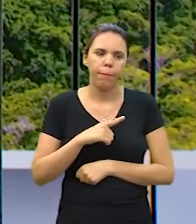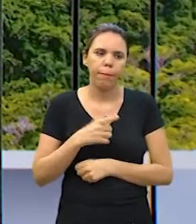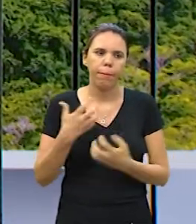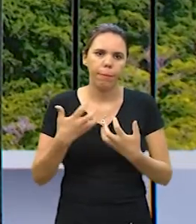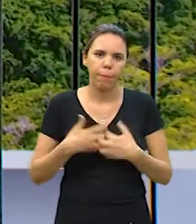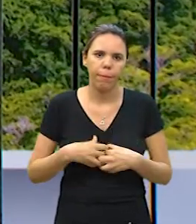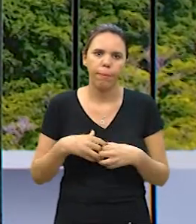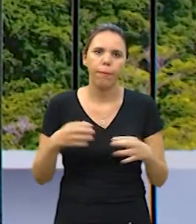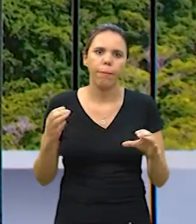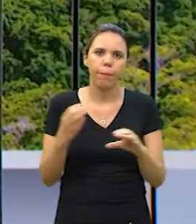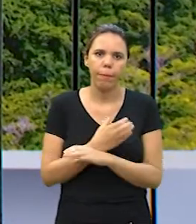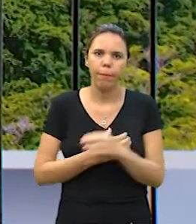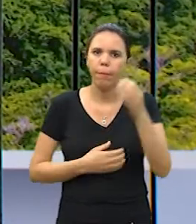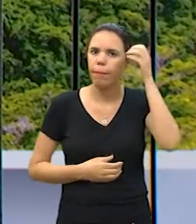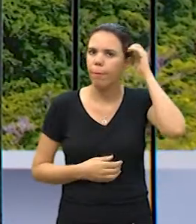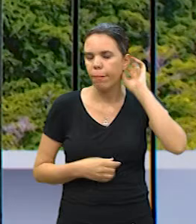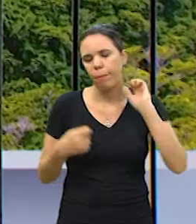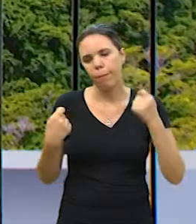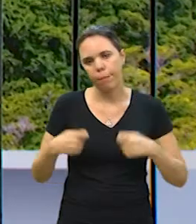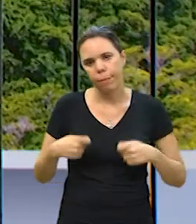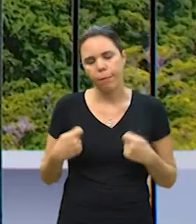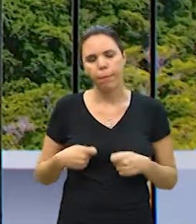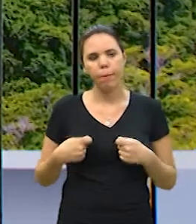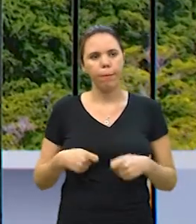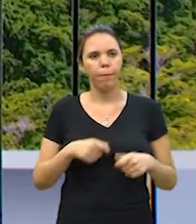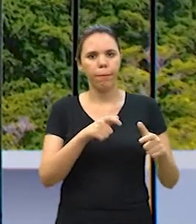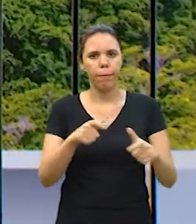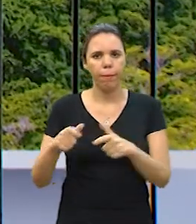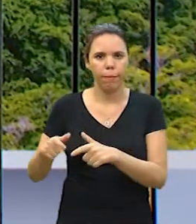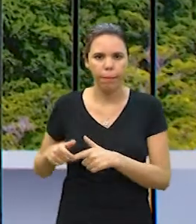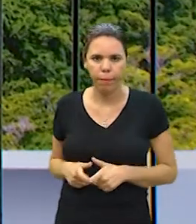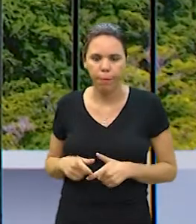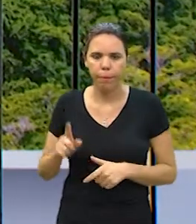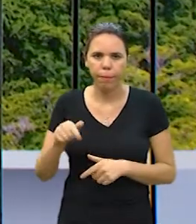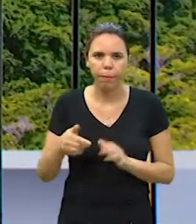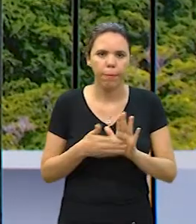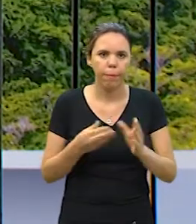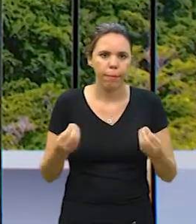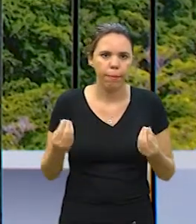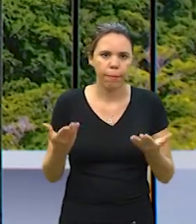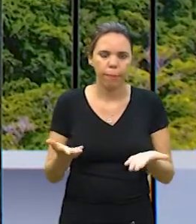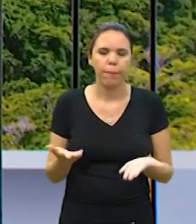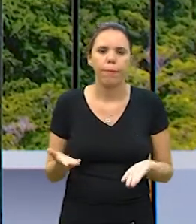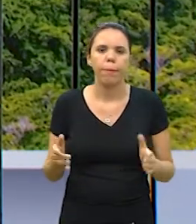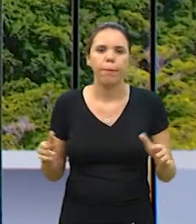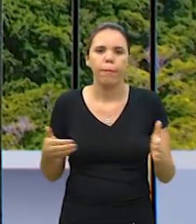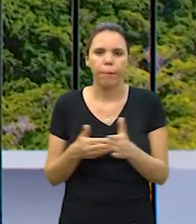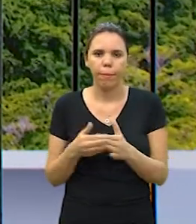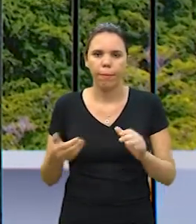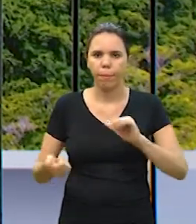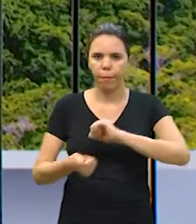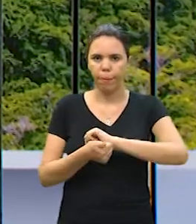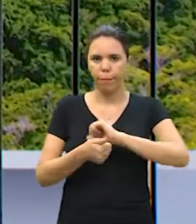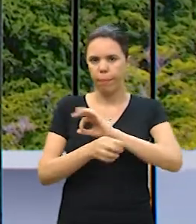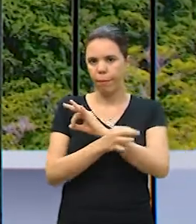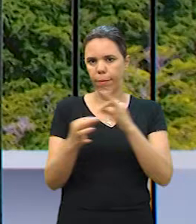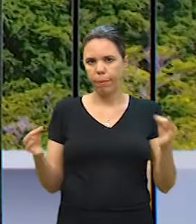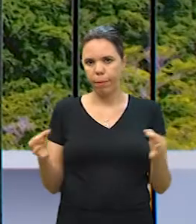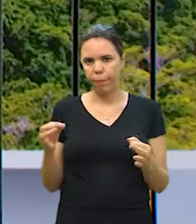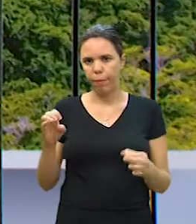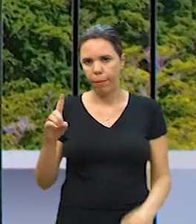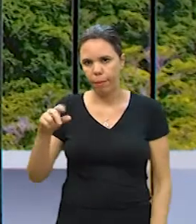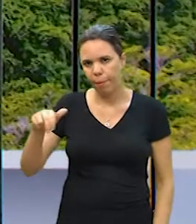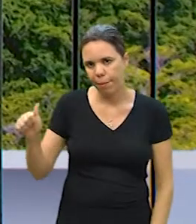para que ele funcione na sua integralidade, ele precisa que todos esses passos sejam ofertados com a máxima qualidade, né?